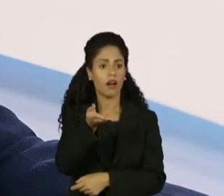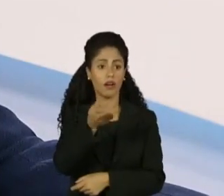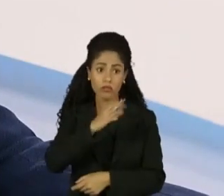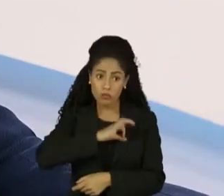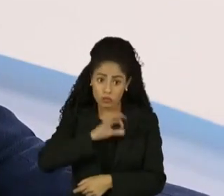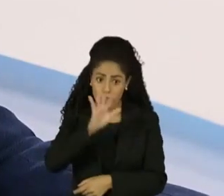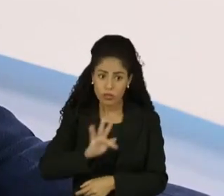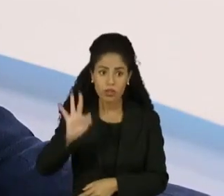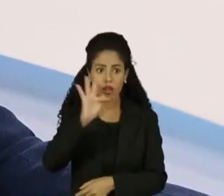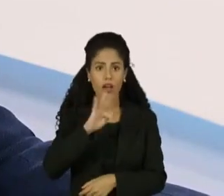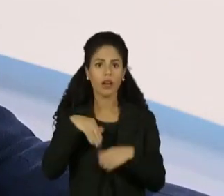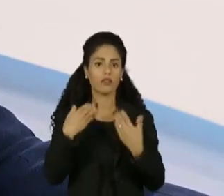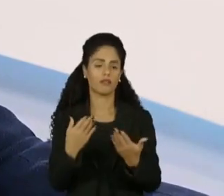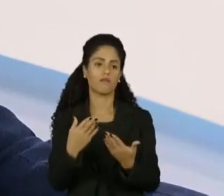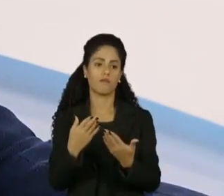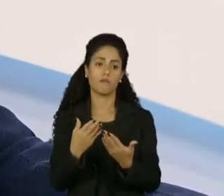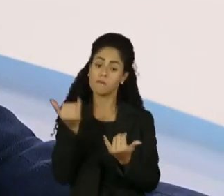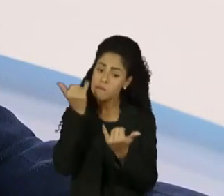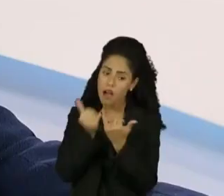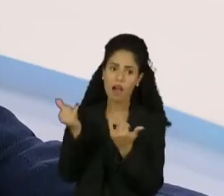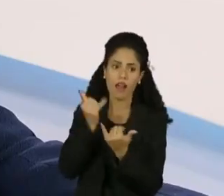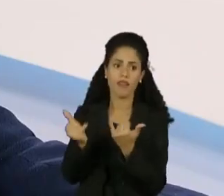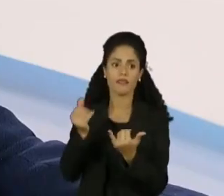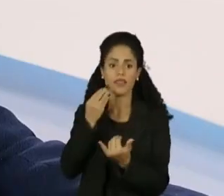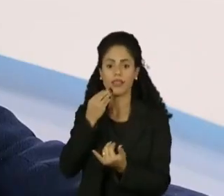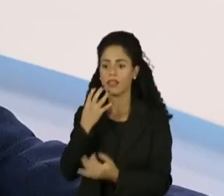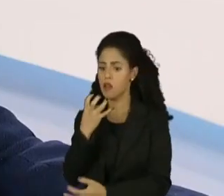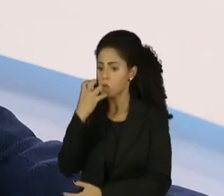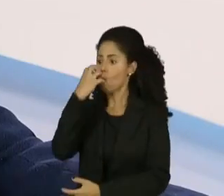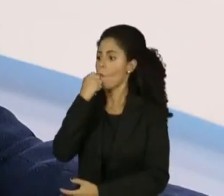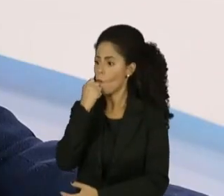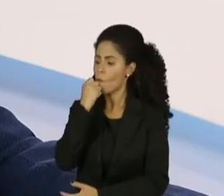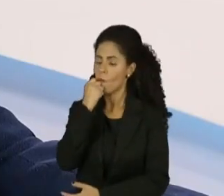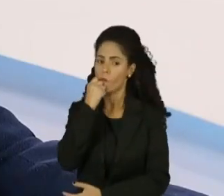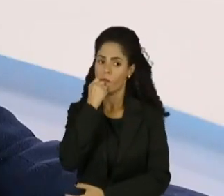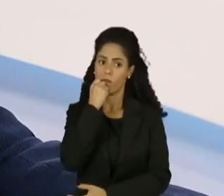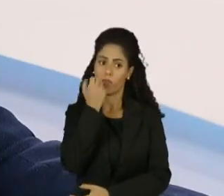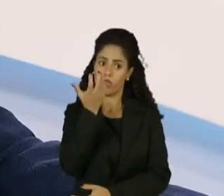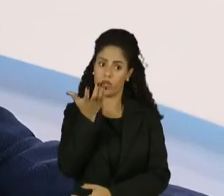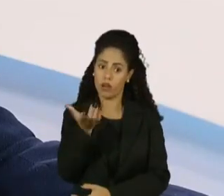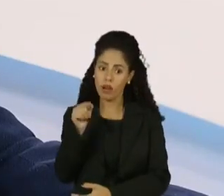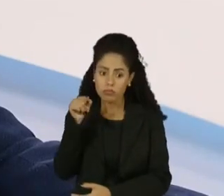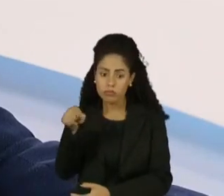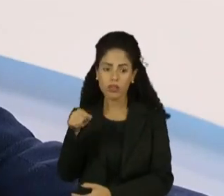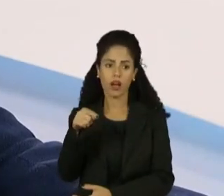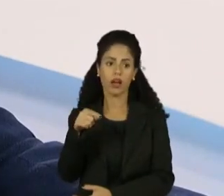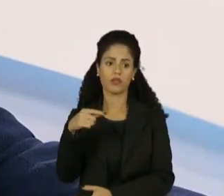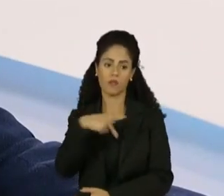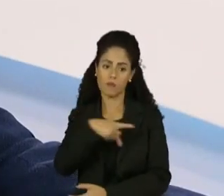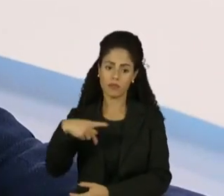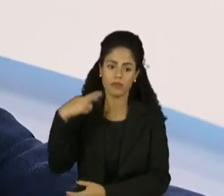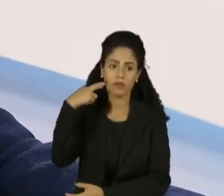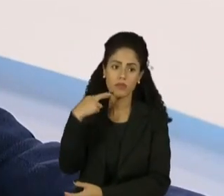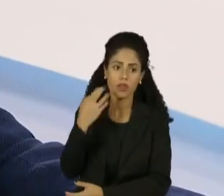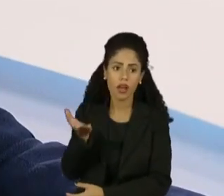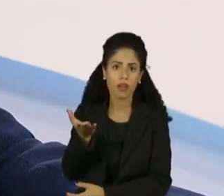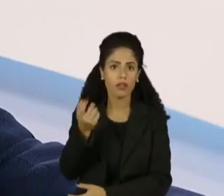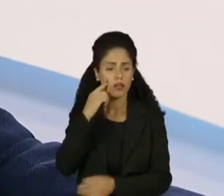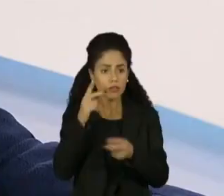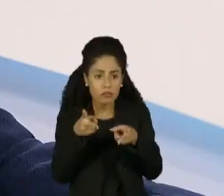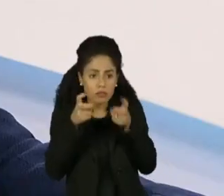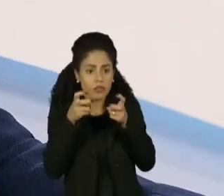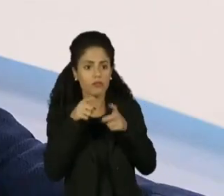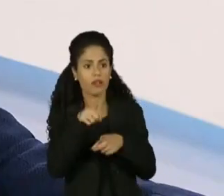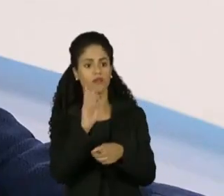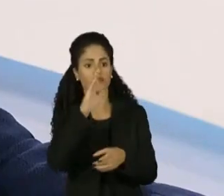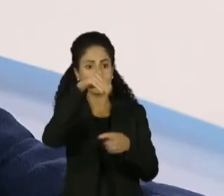tentativa clara de calar a oposição. Então, é isso que nós estamos dizendo ao presidente e nós estamos recebendo uma reação do presidente no